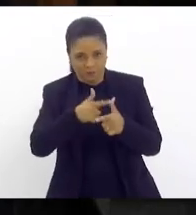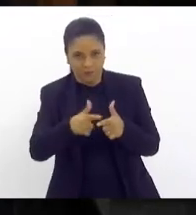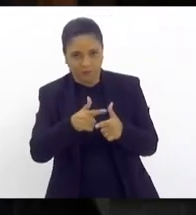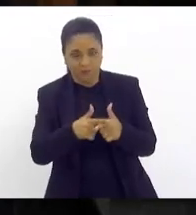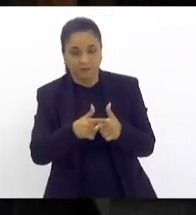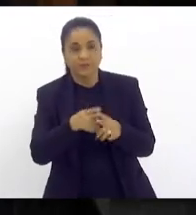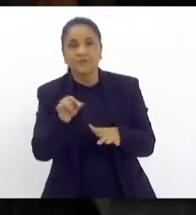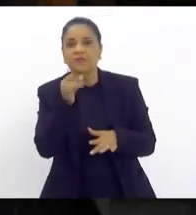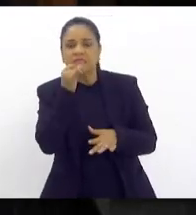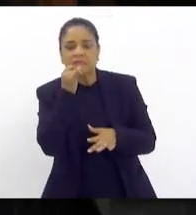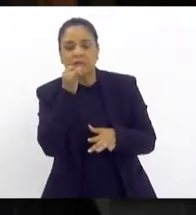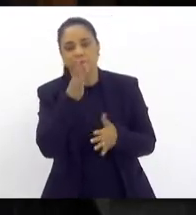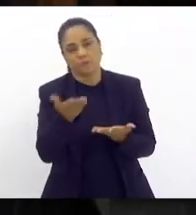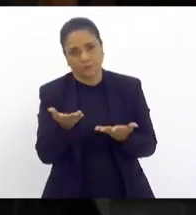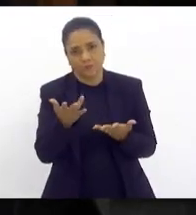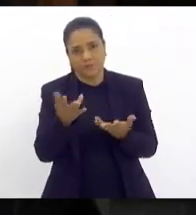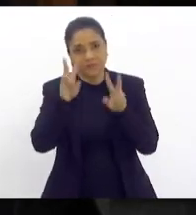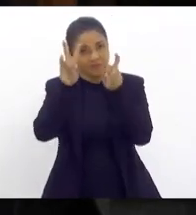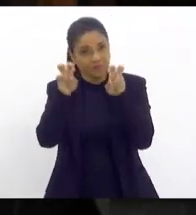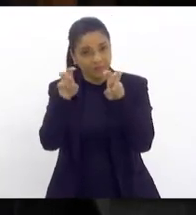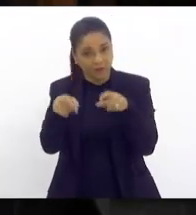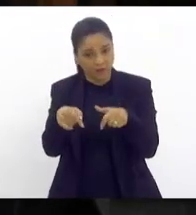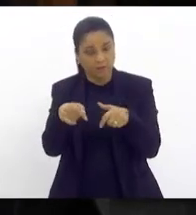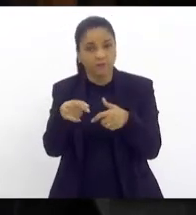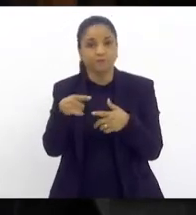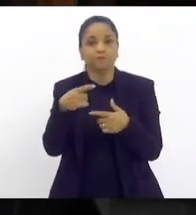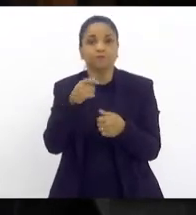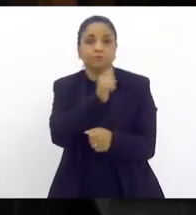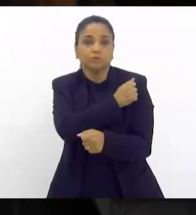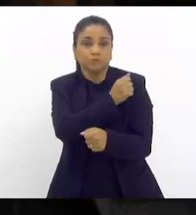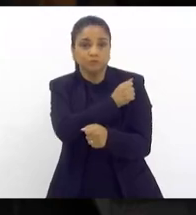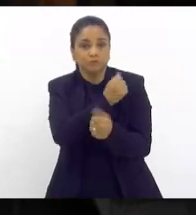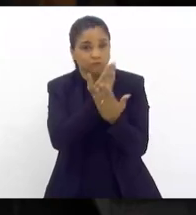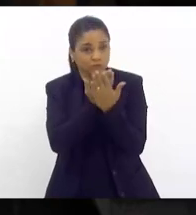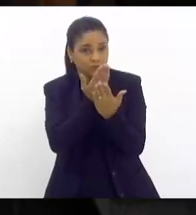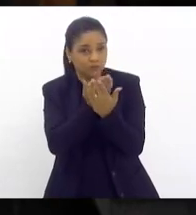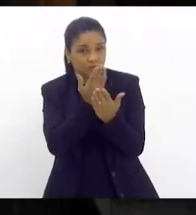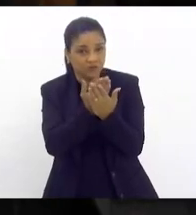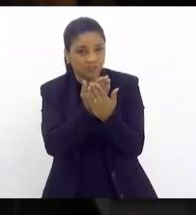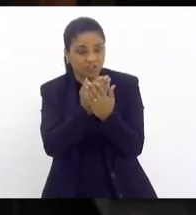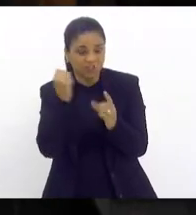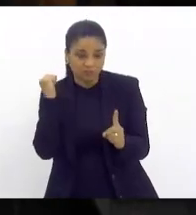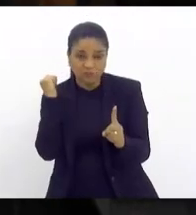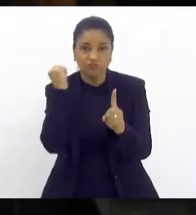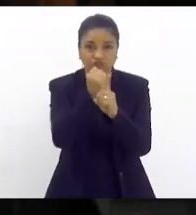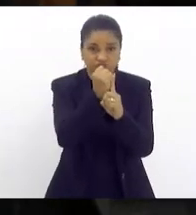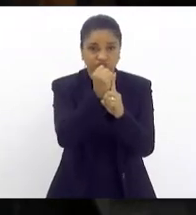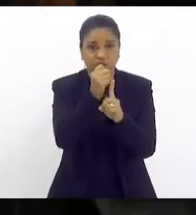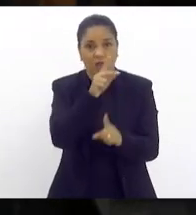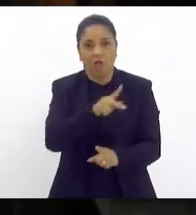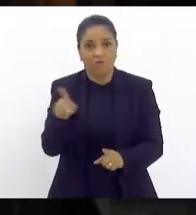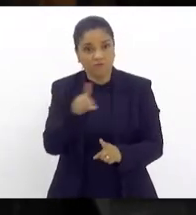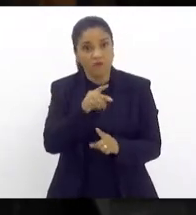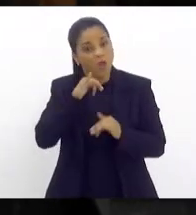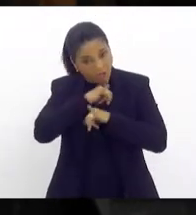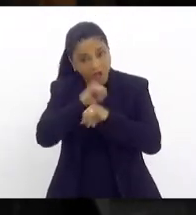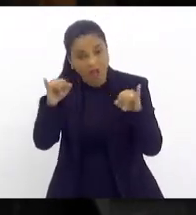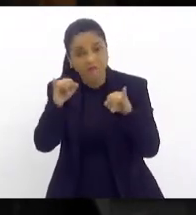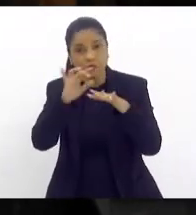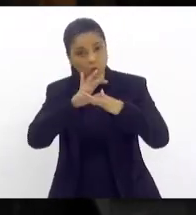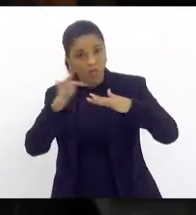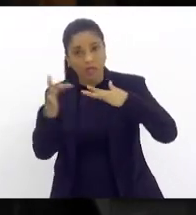por exemplo o estudante que esfaqueou a professora avisou em rede que ia fazer isso e já tinha feito